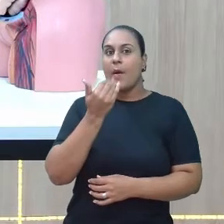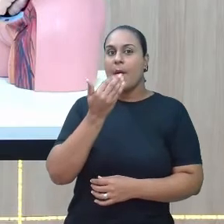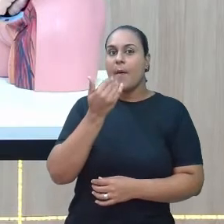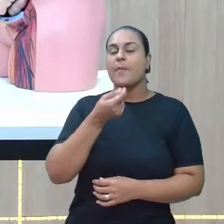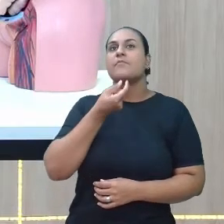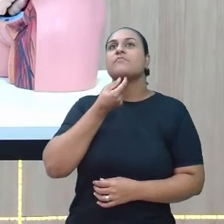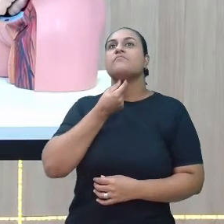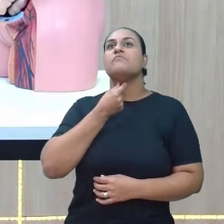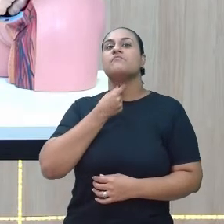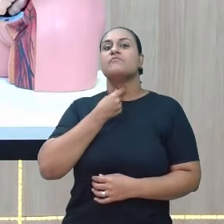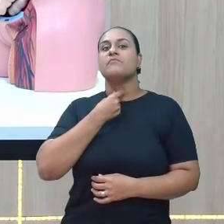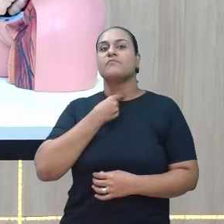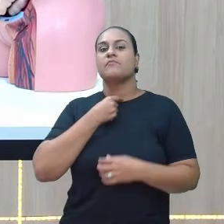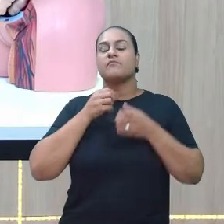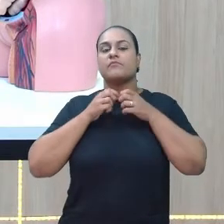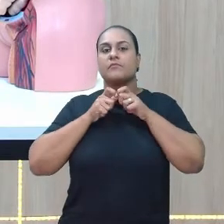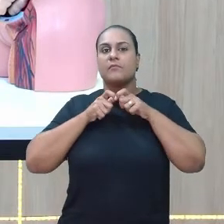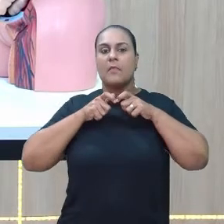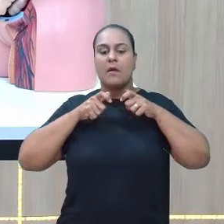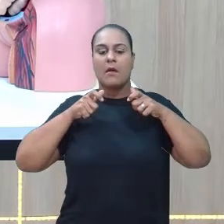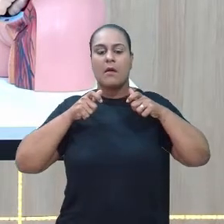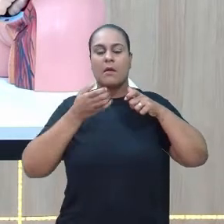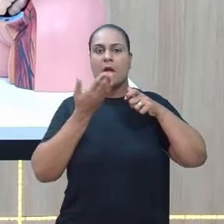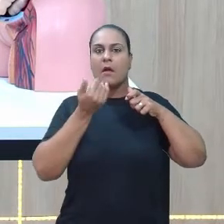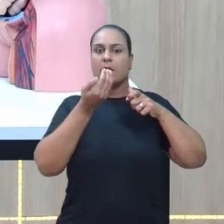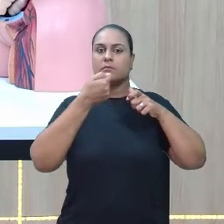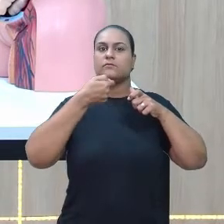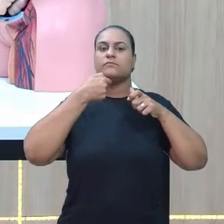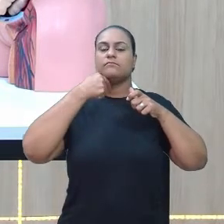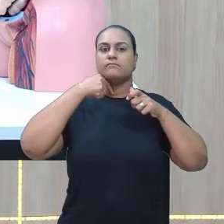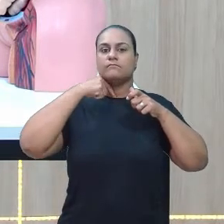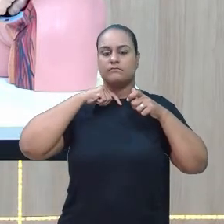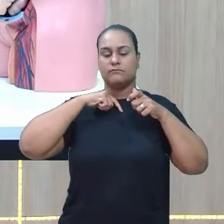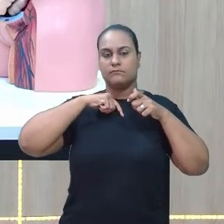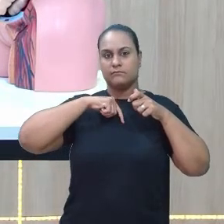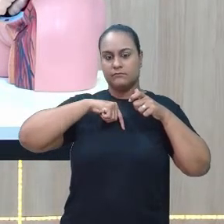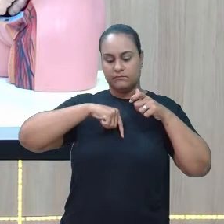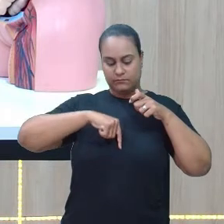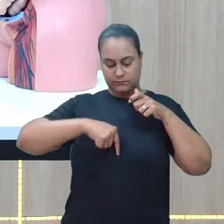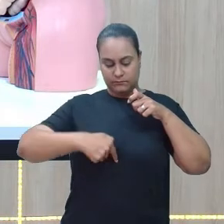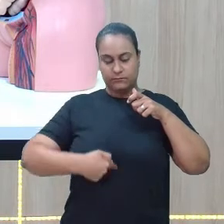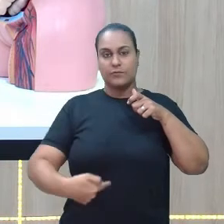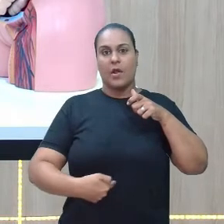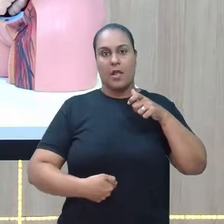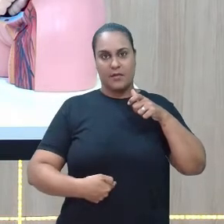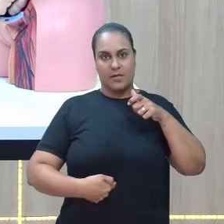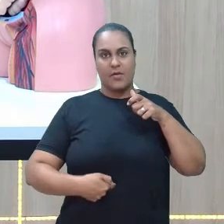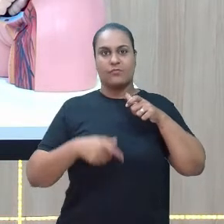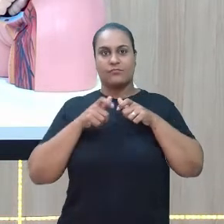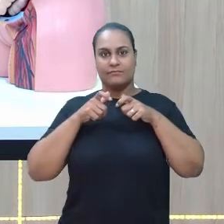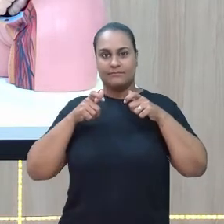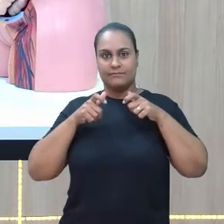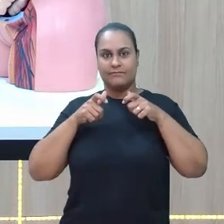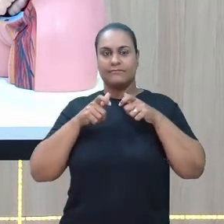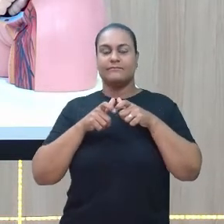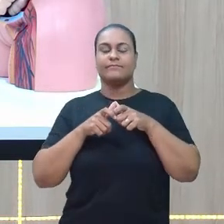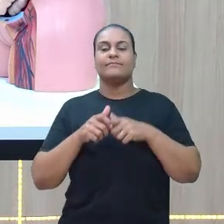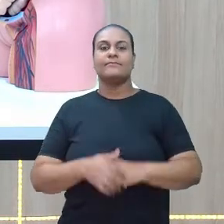alimento, essa parede se alarga para que o alimento possa chegar até o estômago.